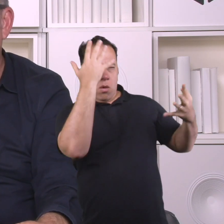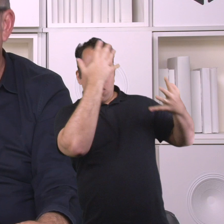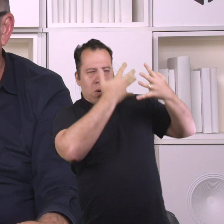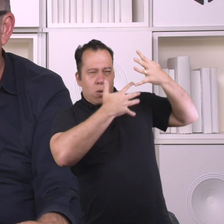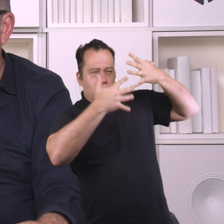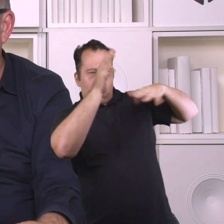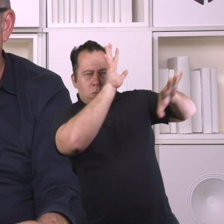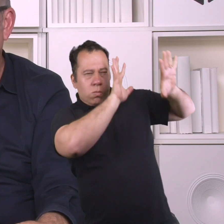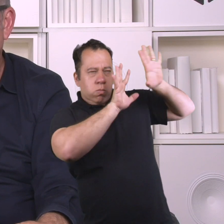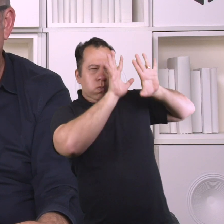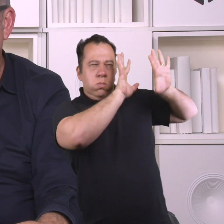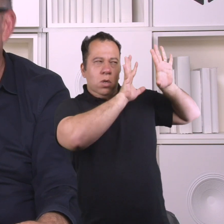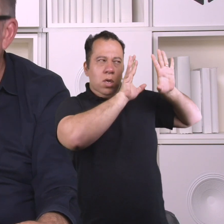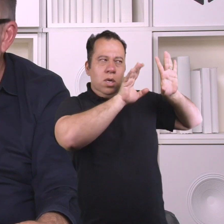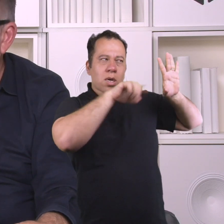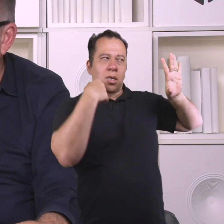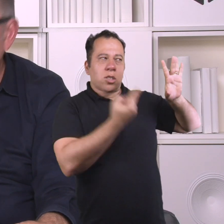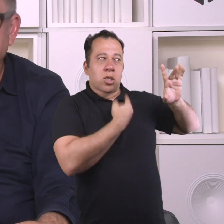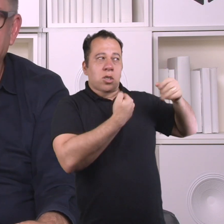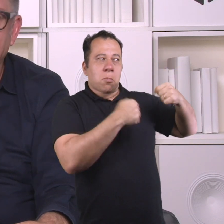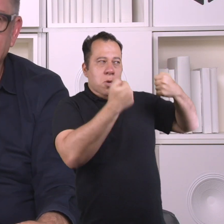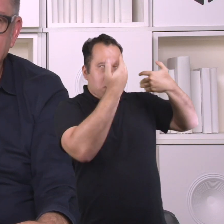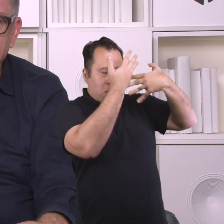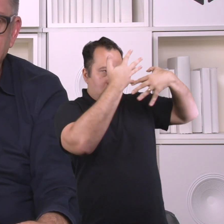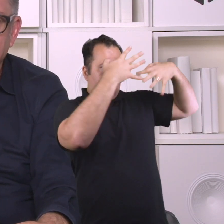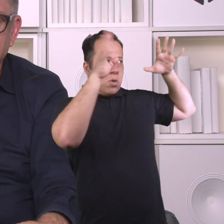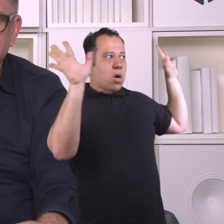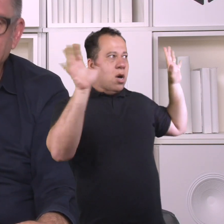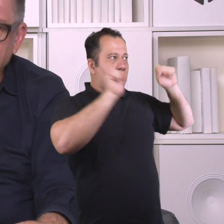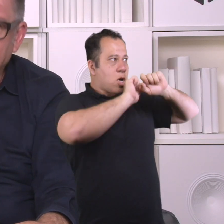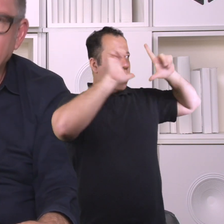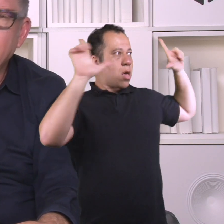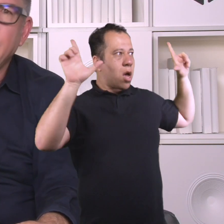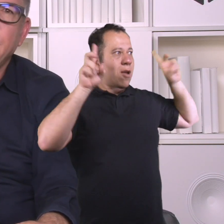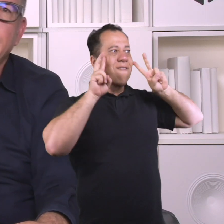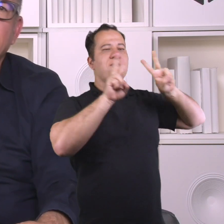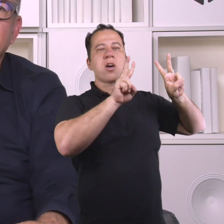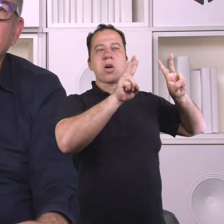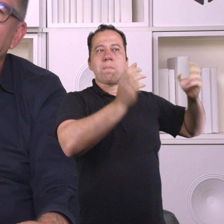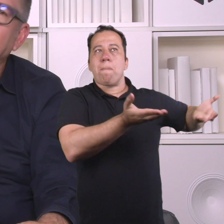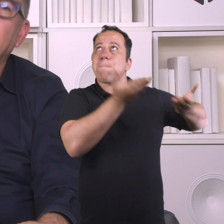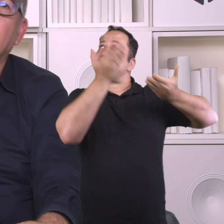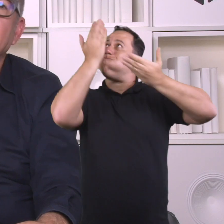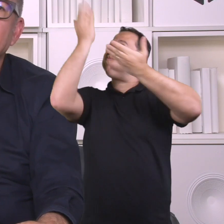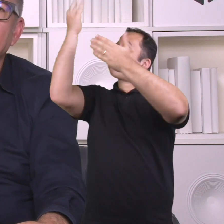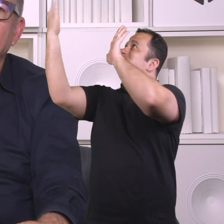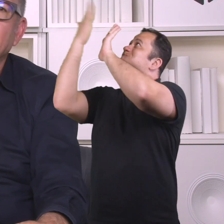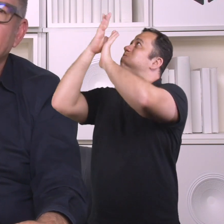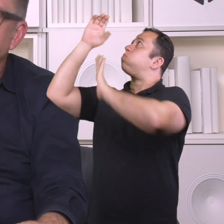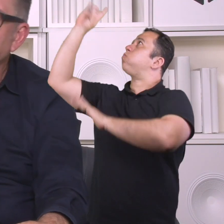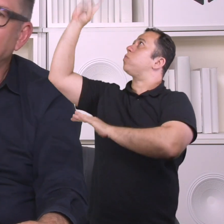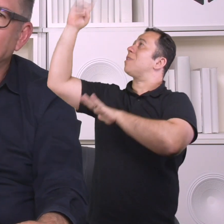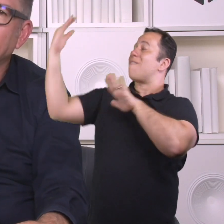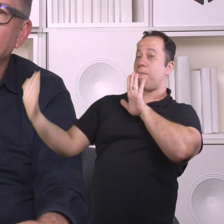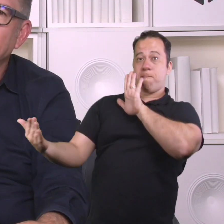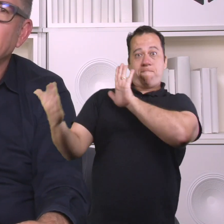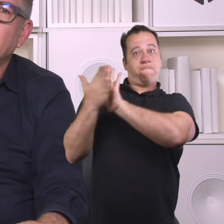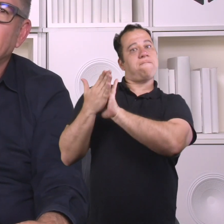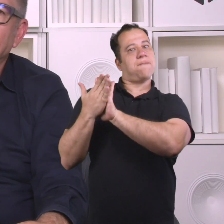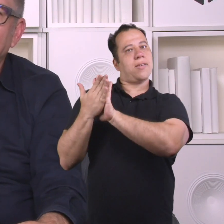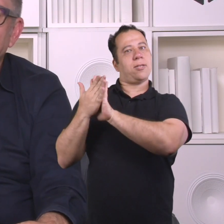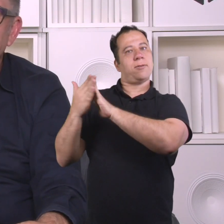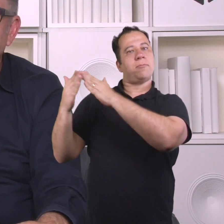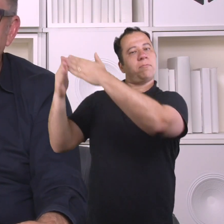Você tem que ver as potestades, dar nome para elas e colocá-las diante de Deus, enfrentá-las. Escreva